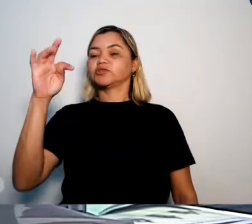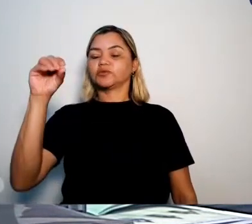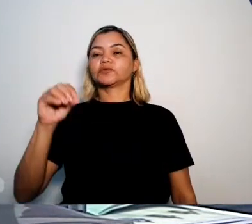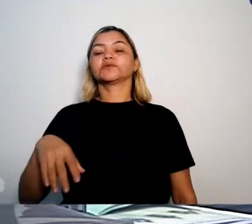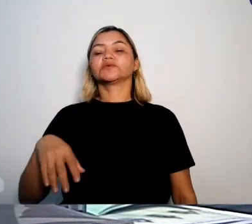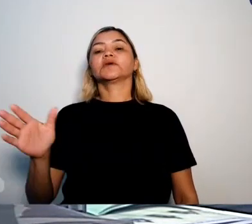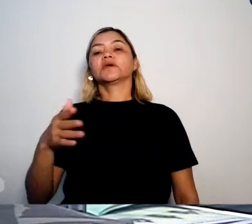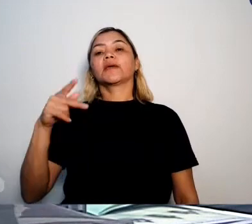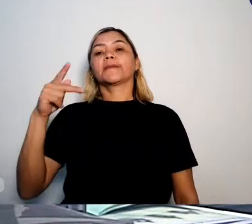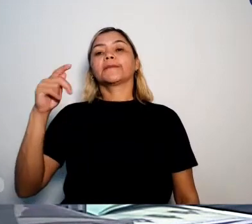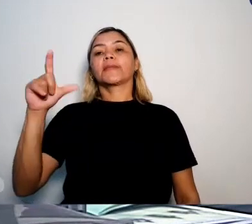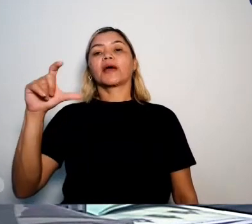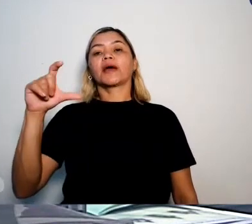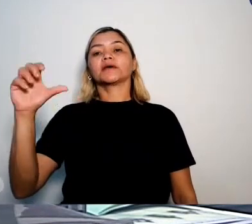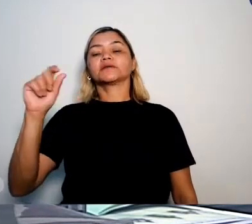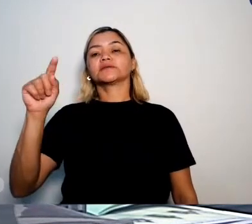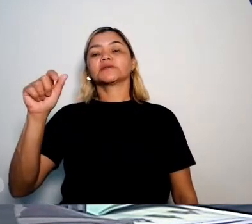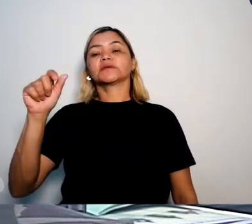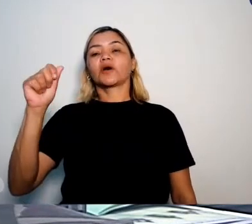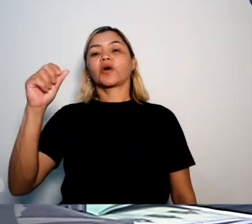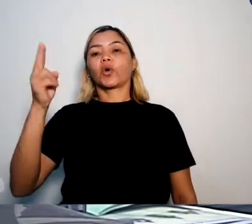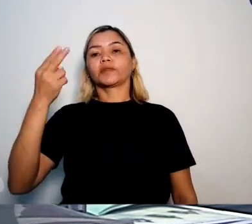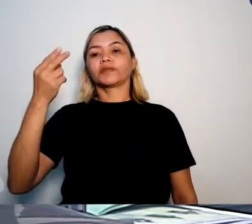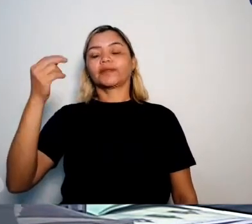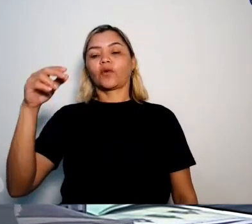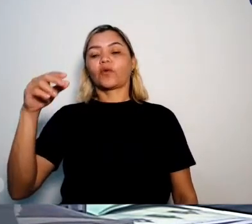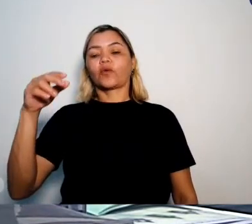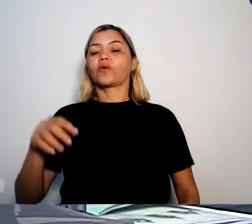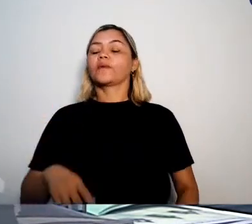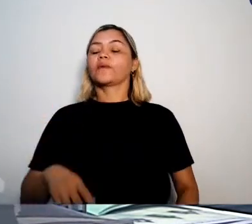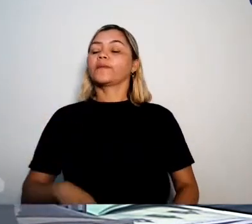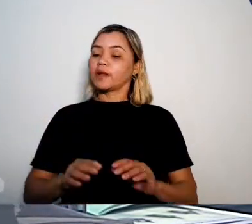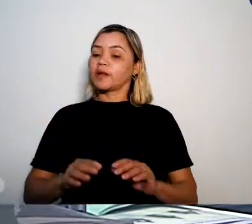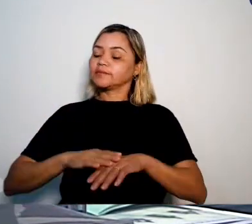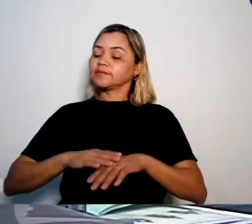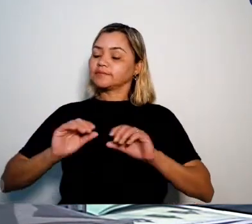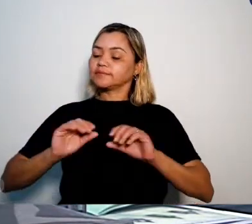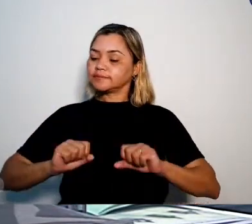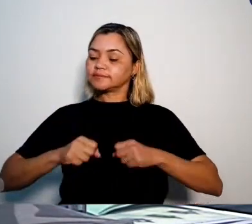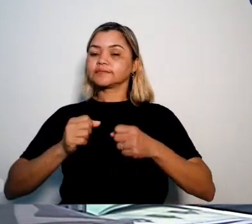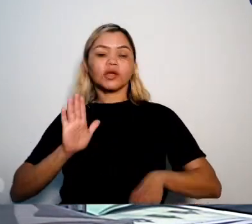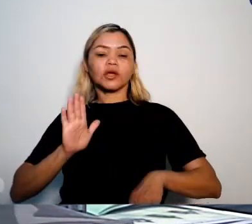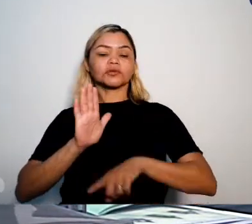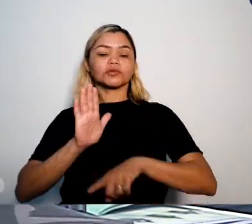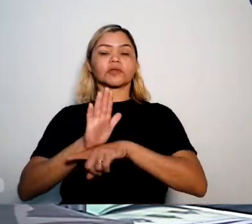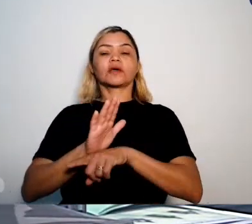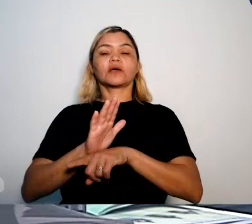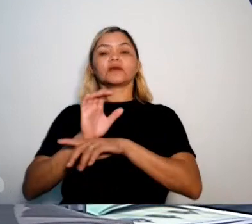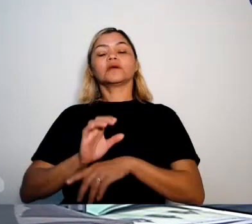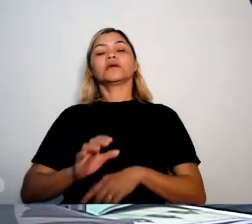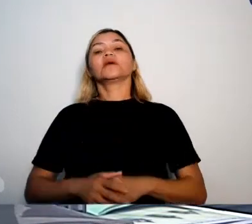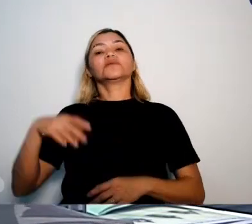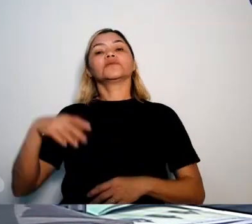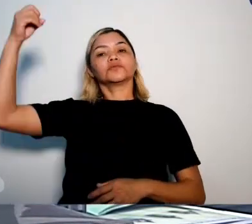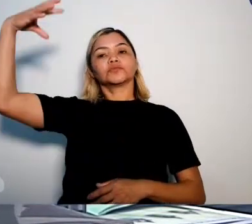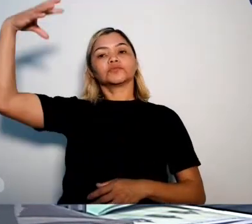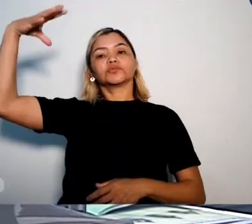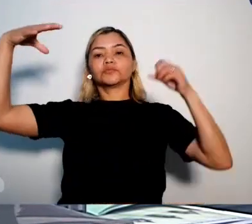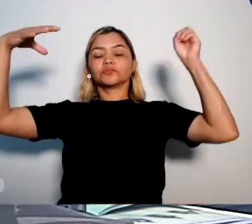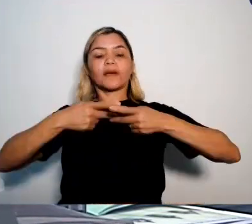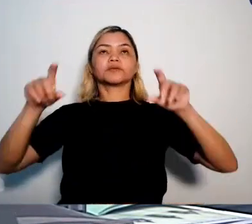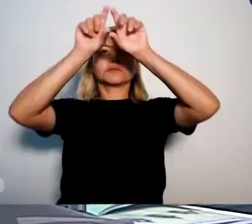pela iniciativa em colaborar com o Poder Executivo na iluminação de praças e fachadas